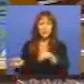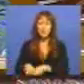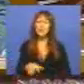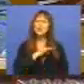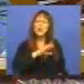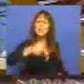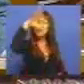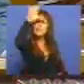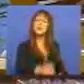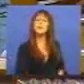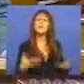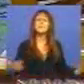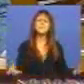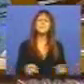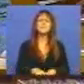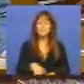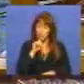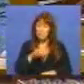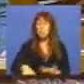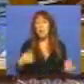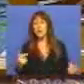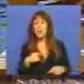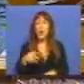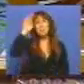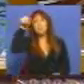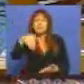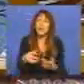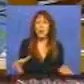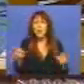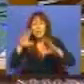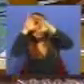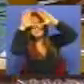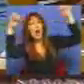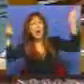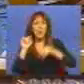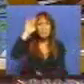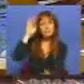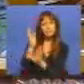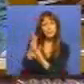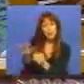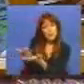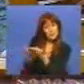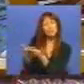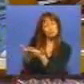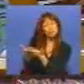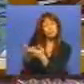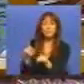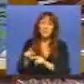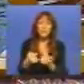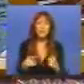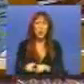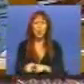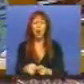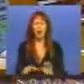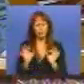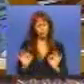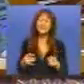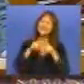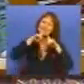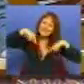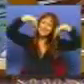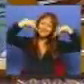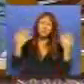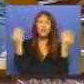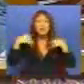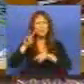o Sr. Primeiro-Ministro pode até ter inventado um novo conceito de psicologia económica, o da austeridade sorridente,